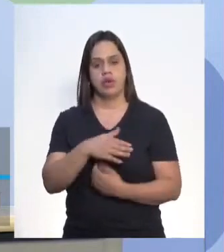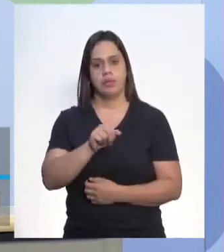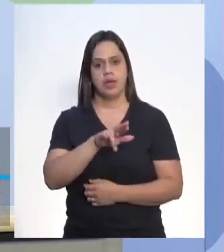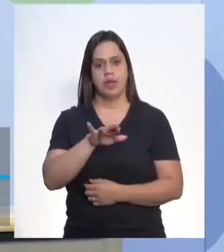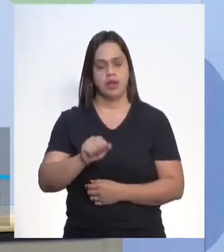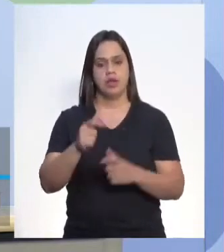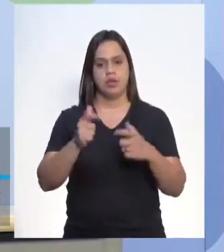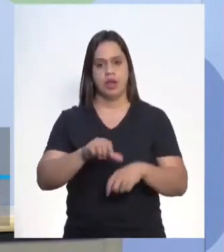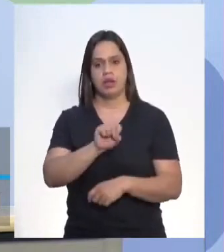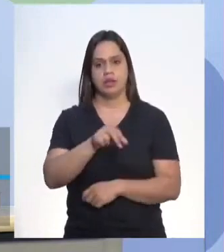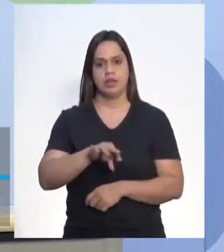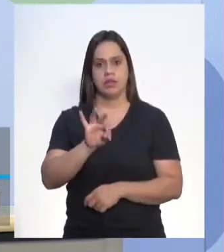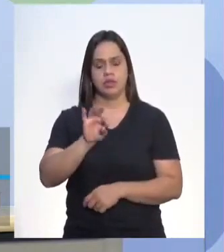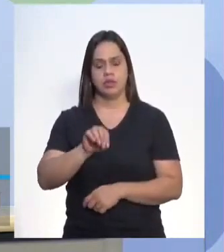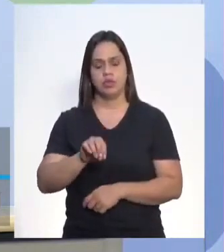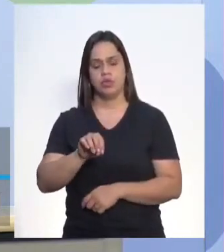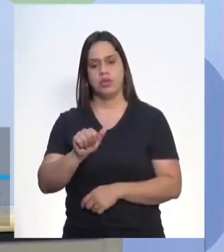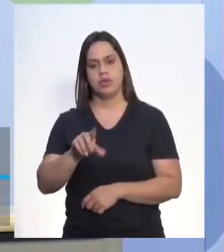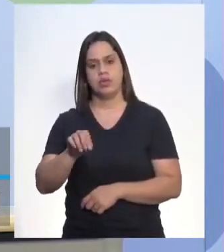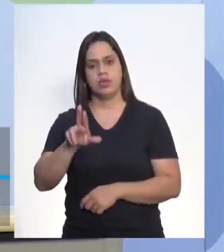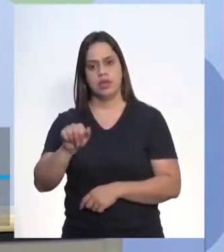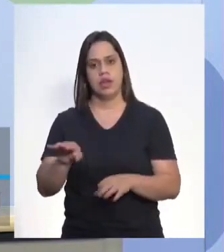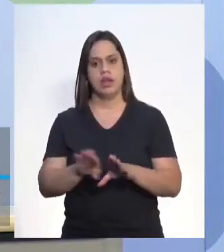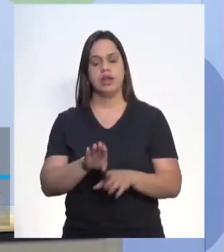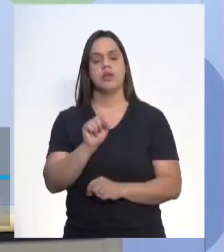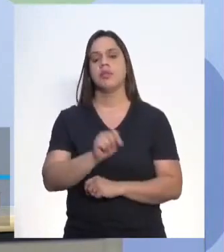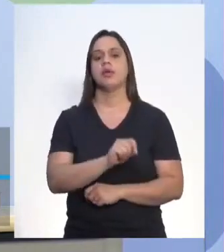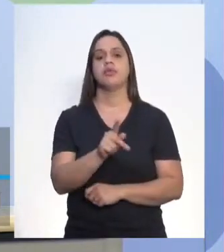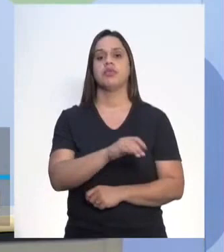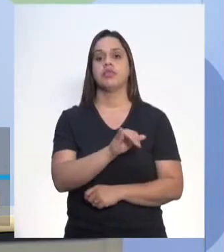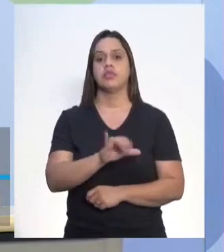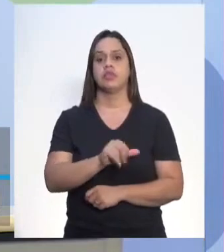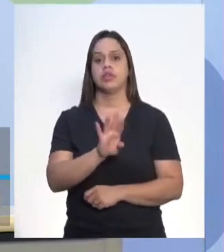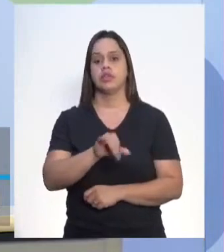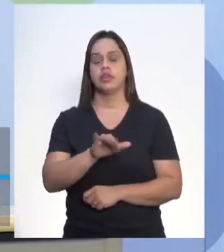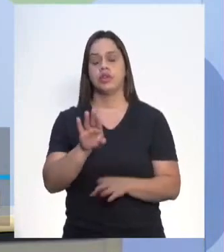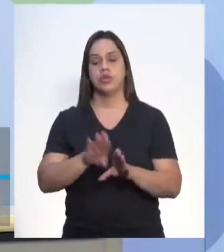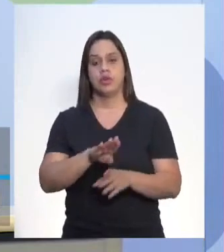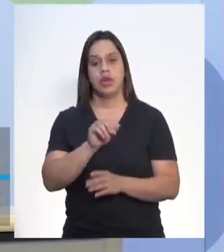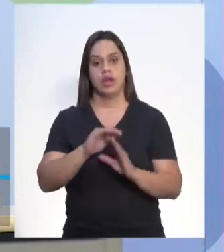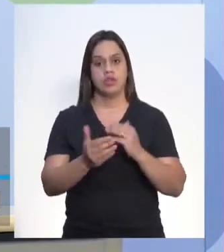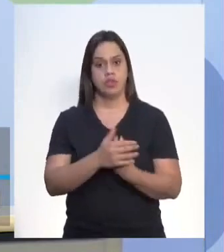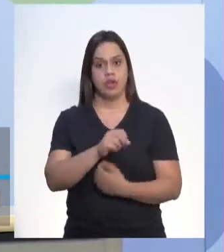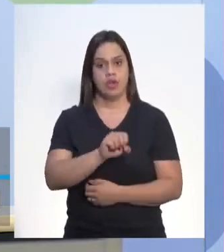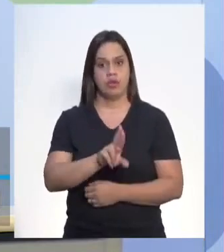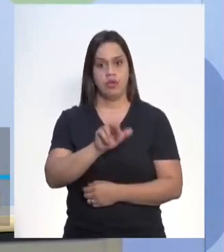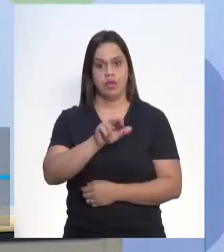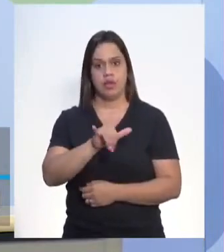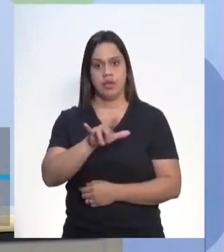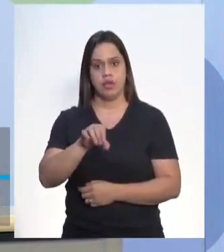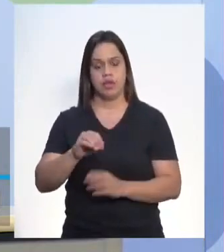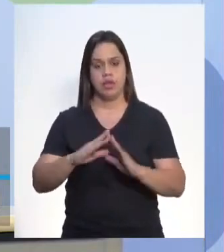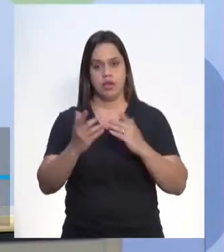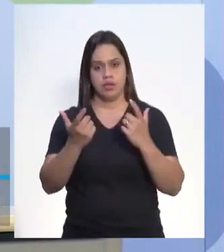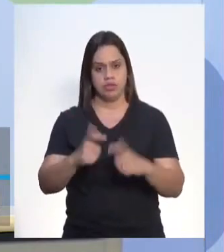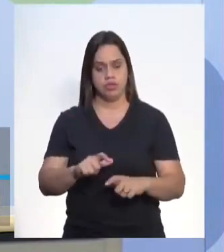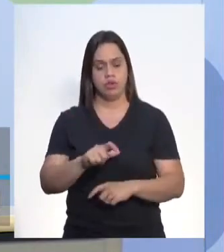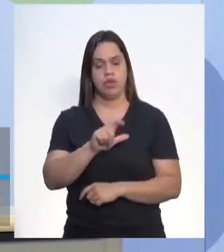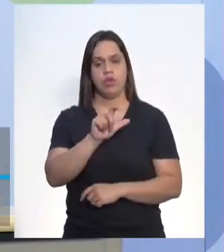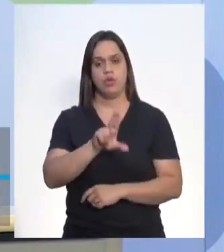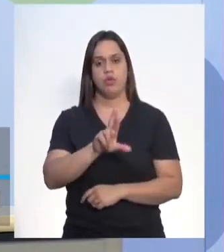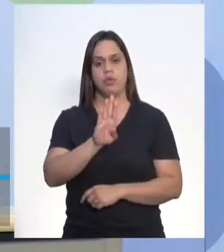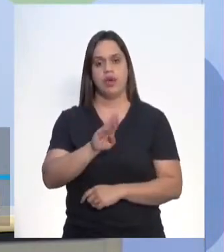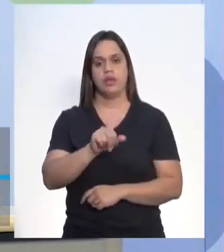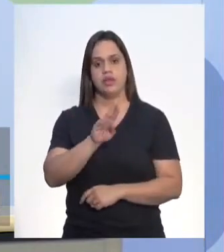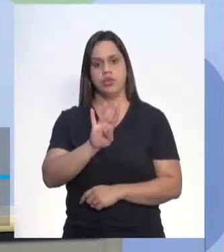Santo André, professor Cícero, da Escola Aurelina Ferreira, de Ubatuba, a professora Evelyn, da Escola Deodato, de